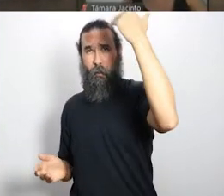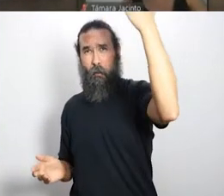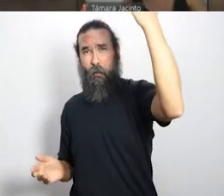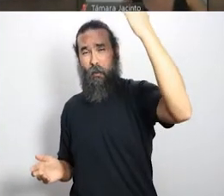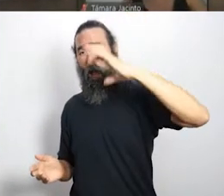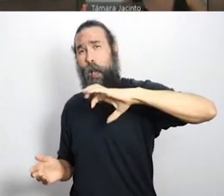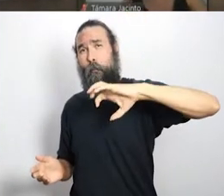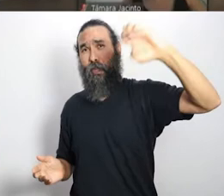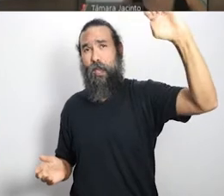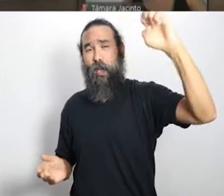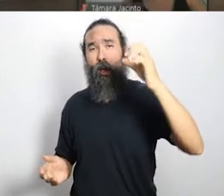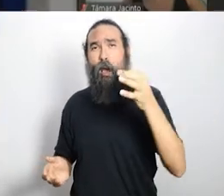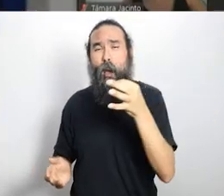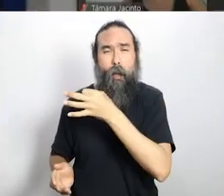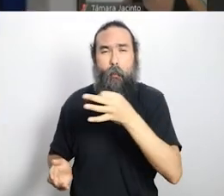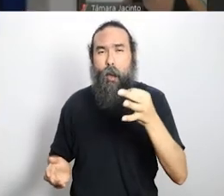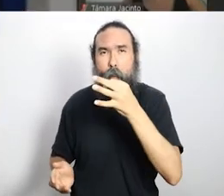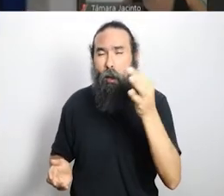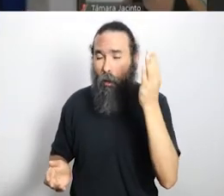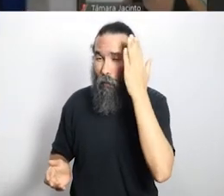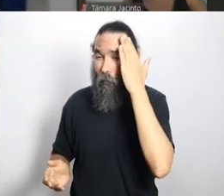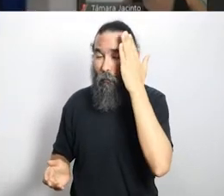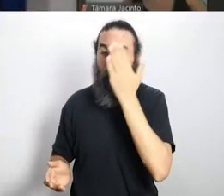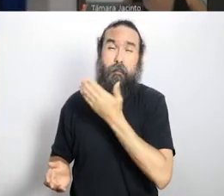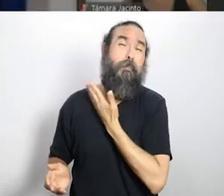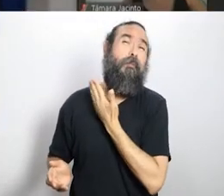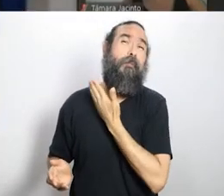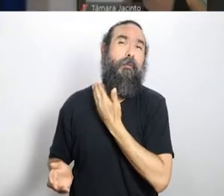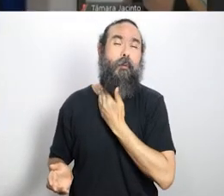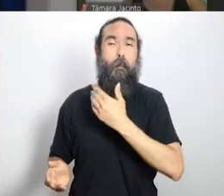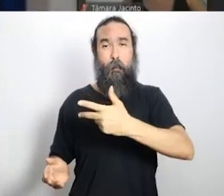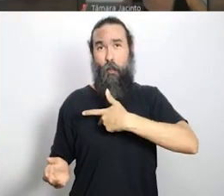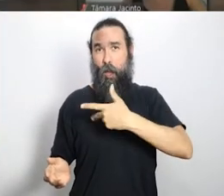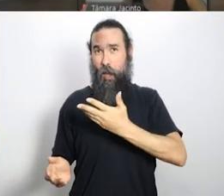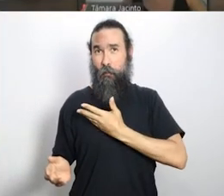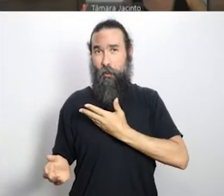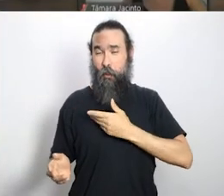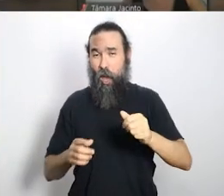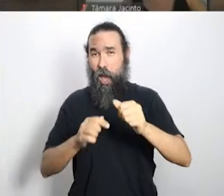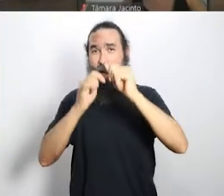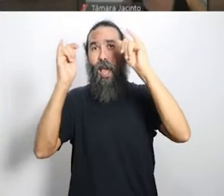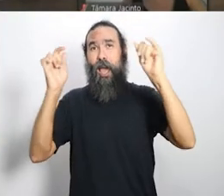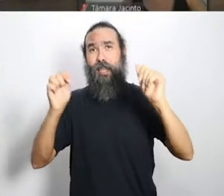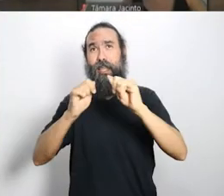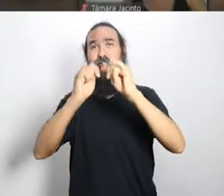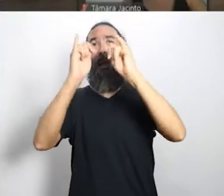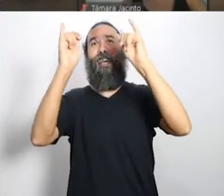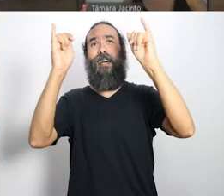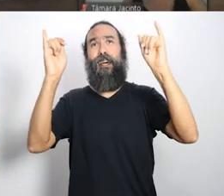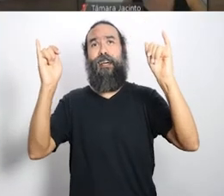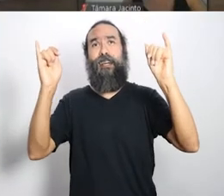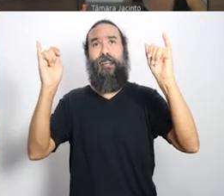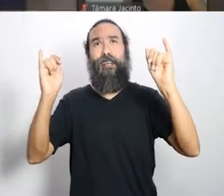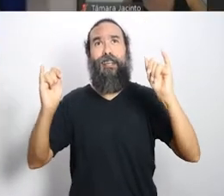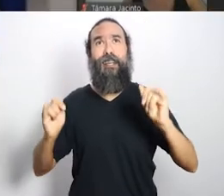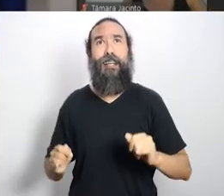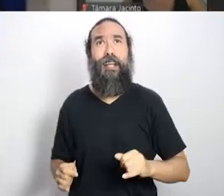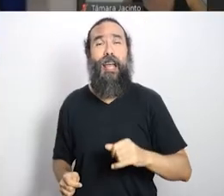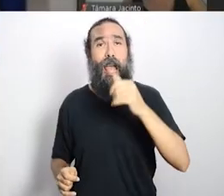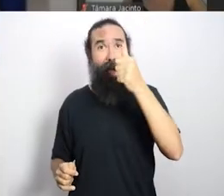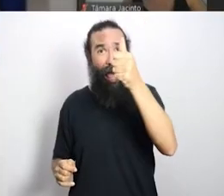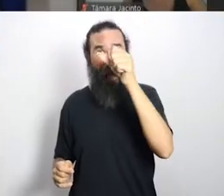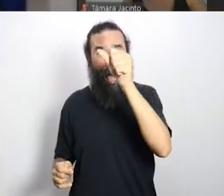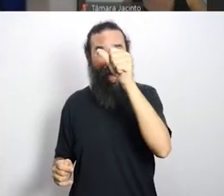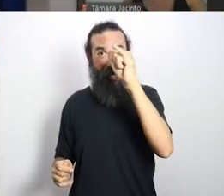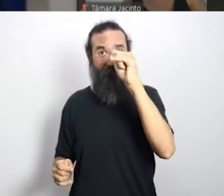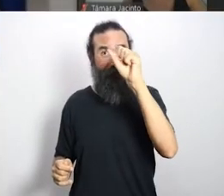Quilarino meu. Ai, ai, ai. Assis não tem